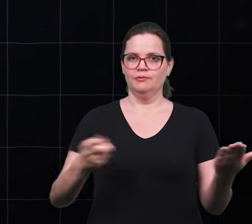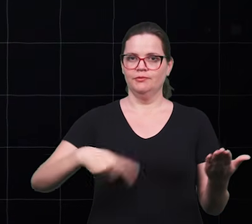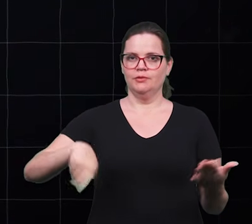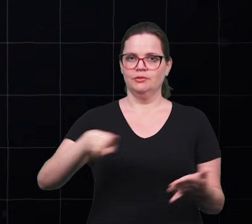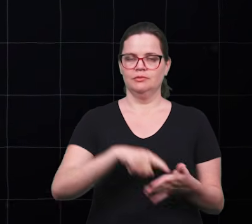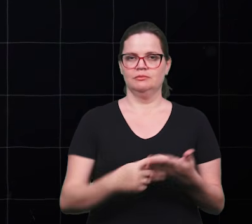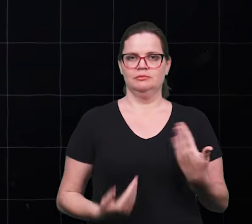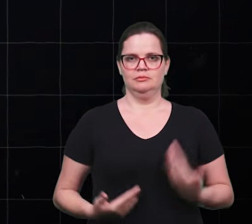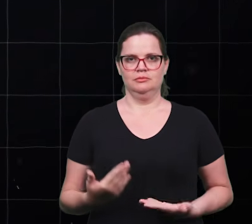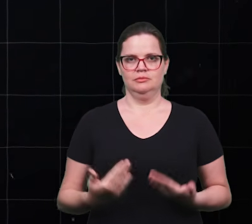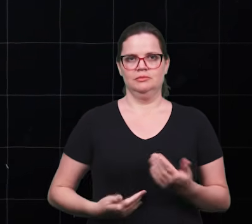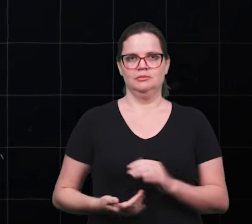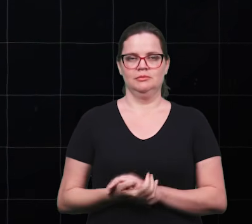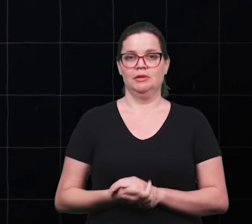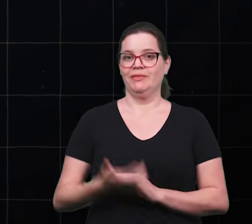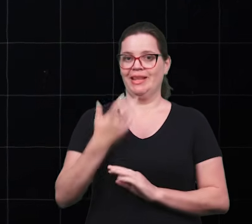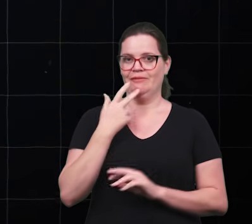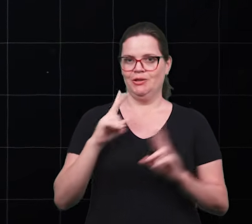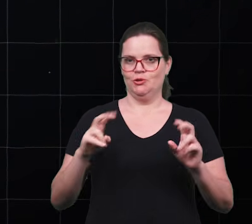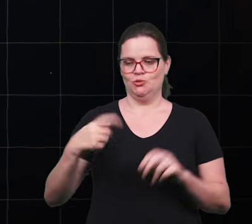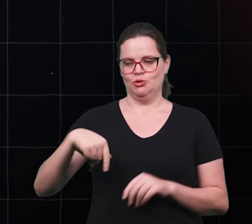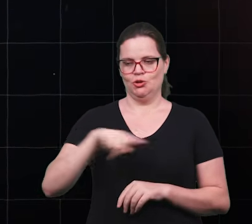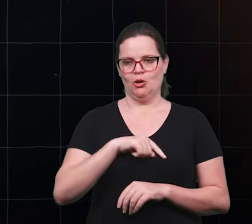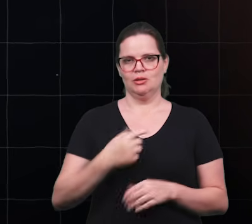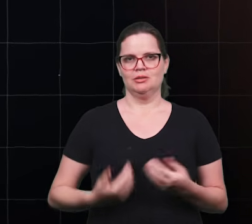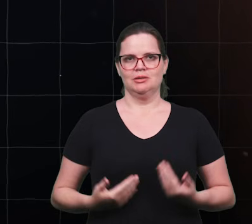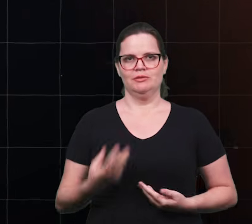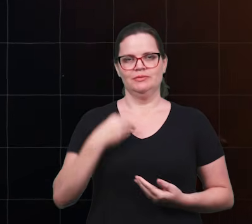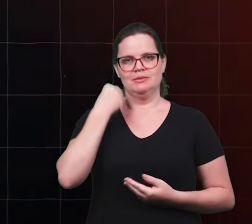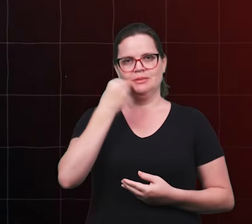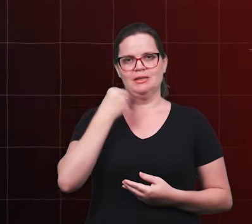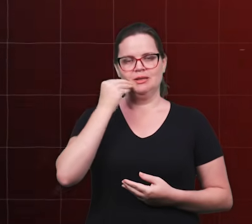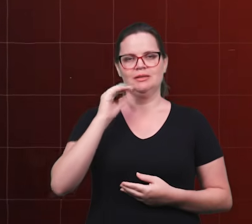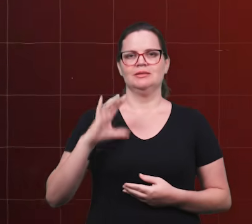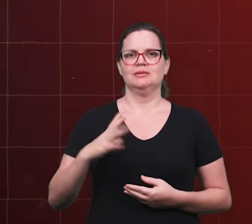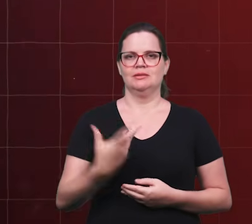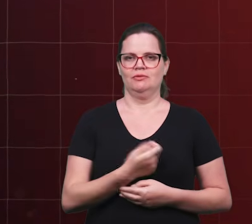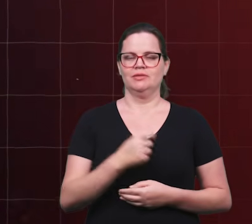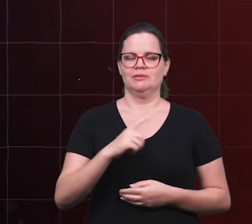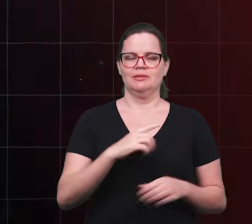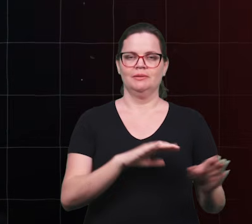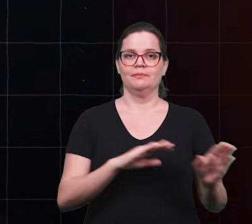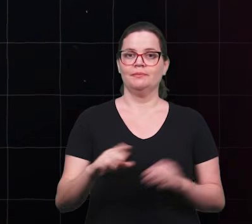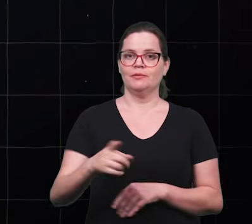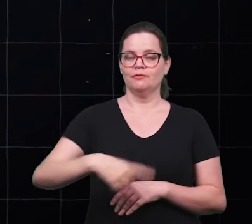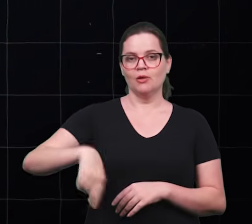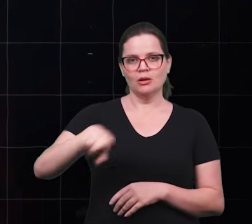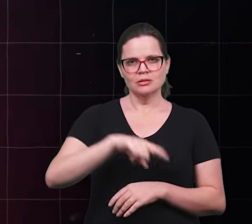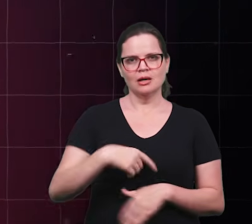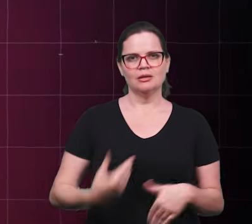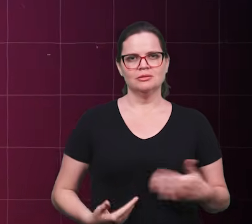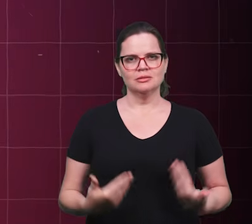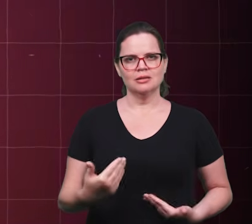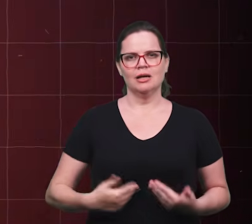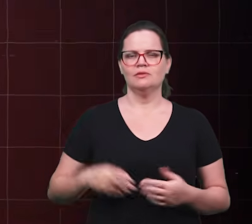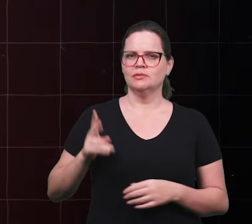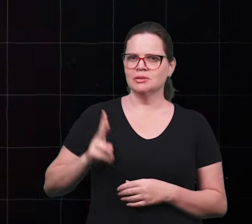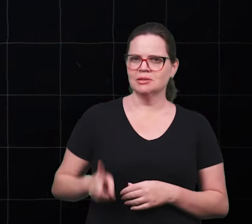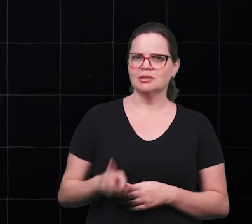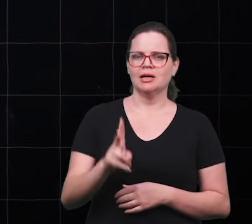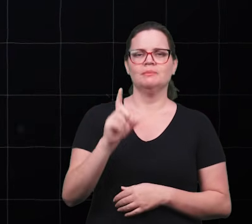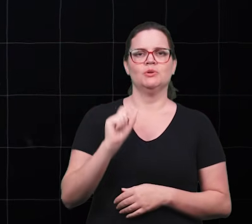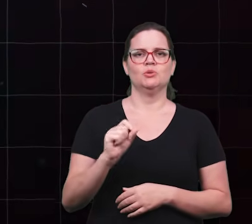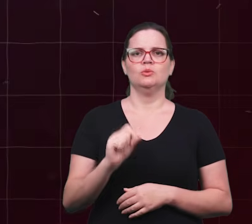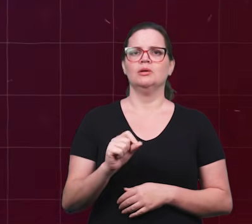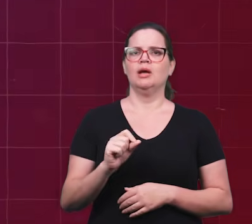eu falando conosco, com a igreja, com aquele que vive essa experiência de fé, né? Vós, amados, edificando-vos a